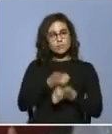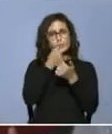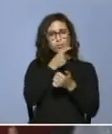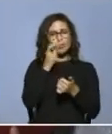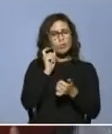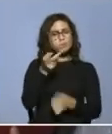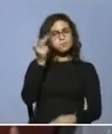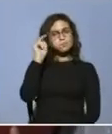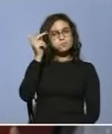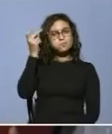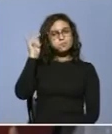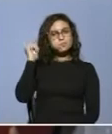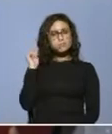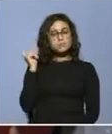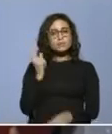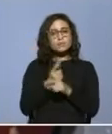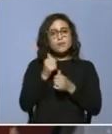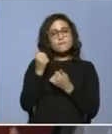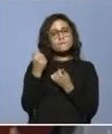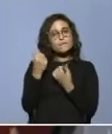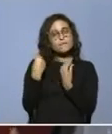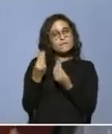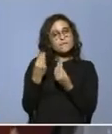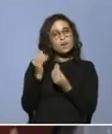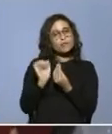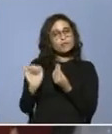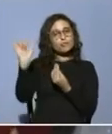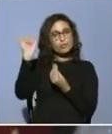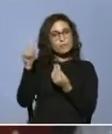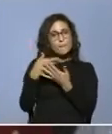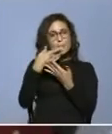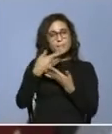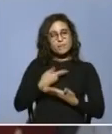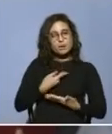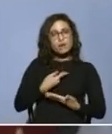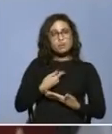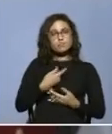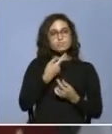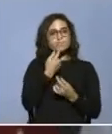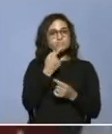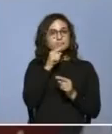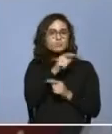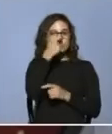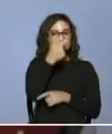séculos, por vossa bondade, dai-nos a graça de o reconhecer em cada ser